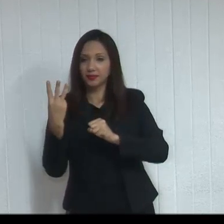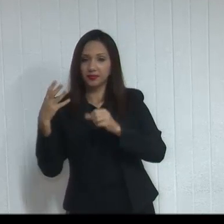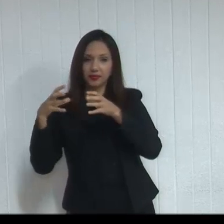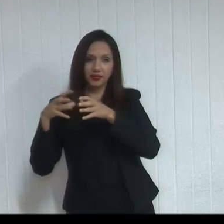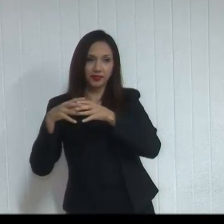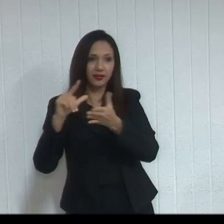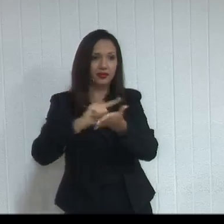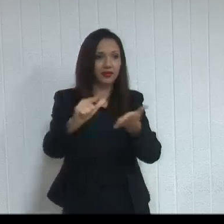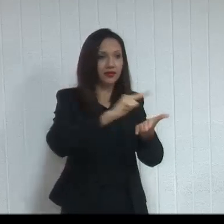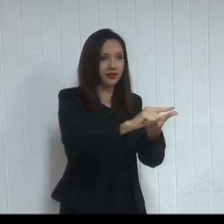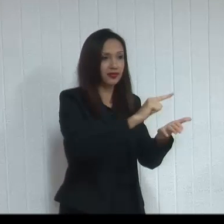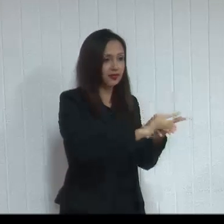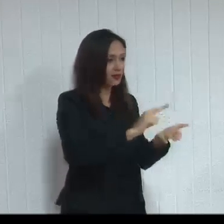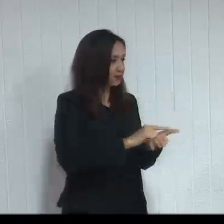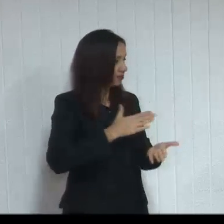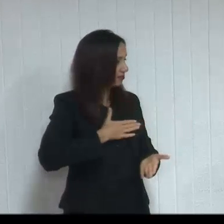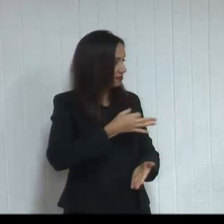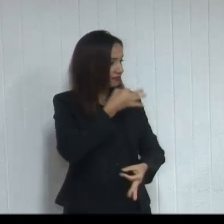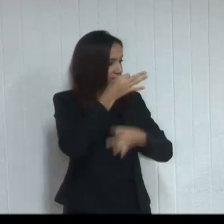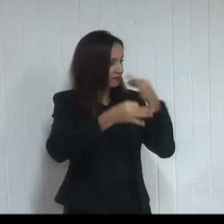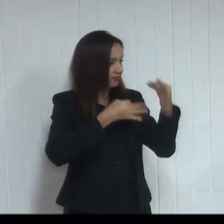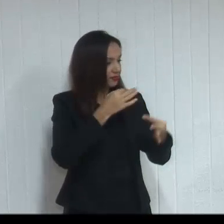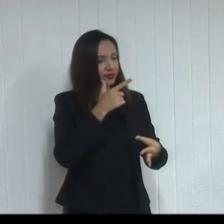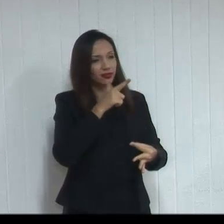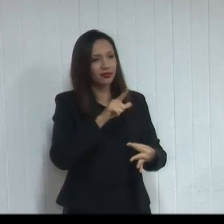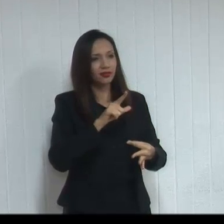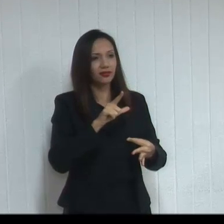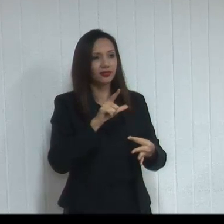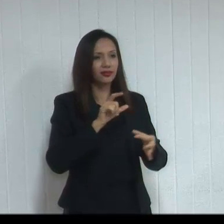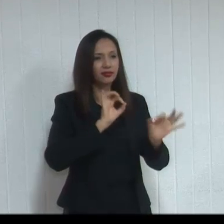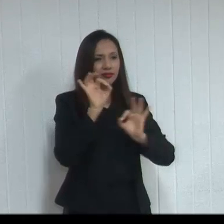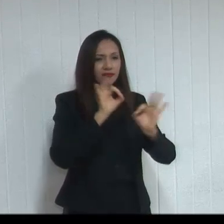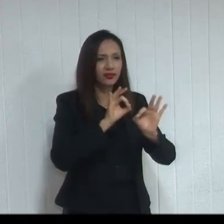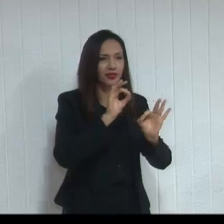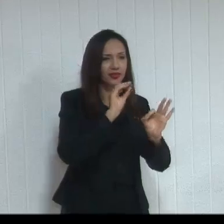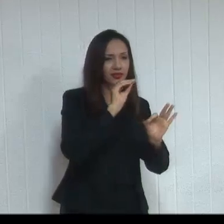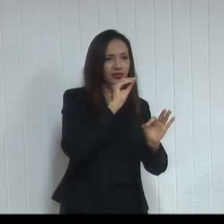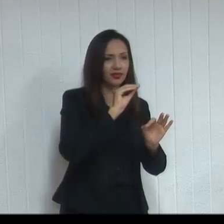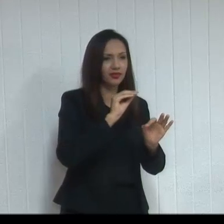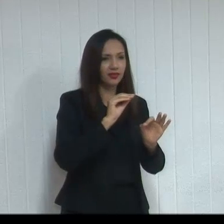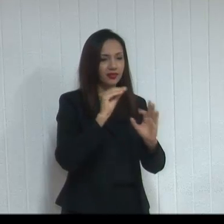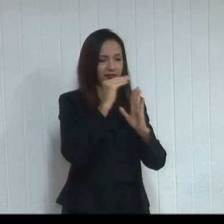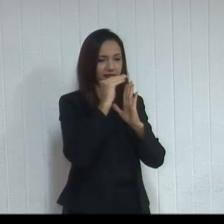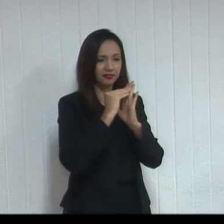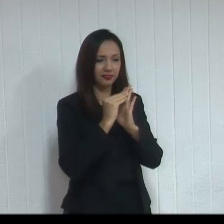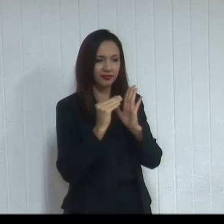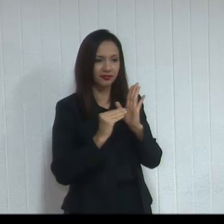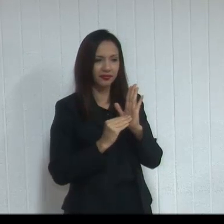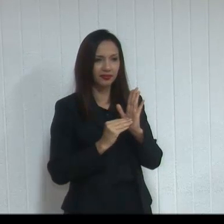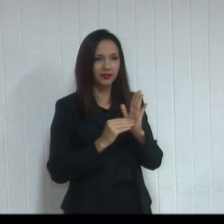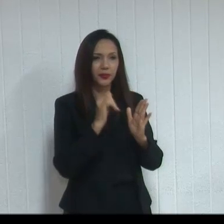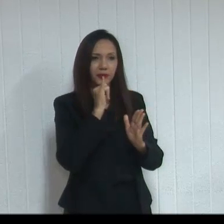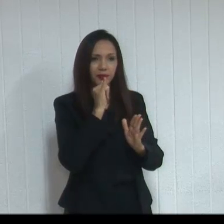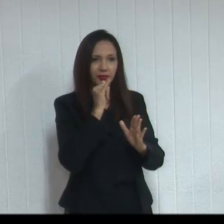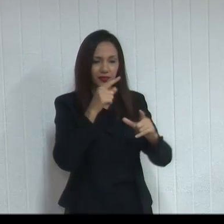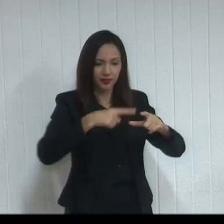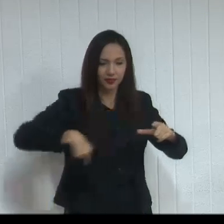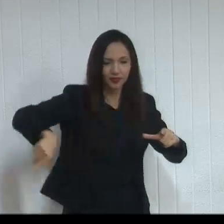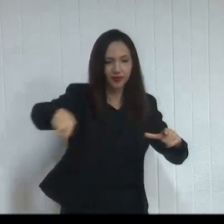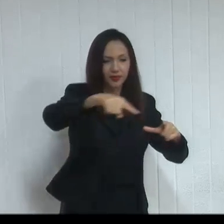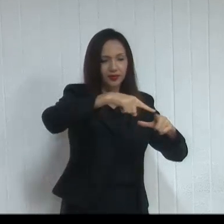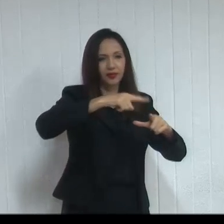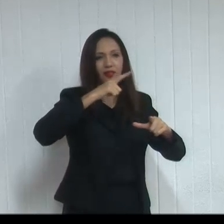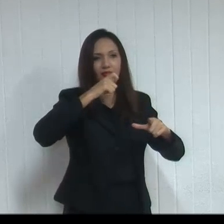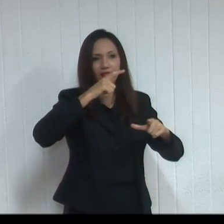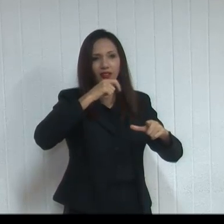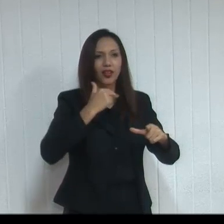a minha sugestão é que a gente faça um mapeamento, porque, por exemplo, o lago, eles não têm como limpar. Então, o